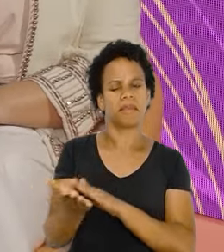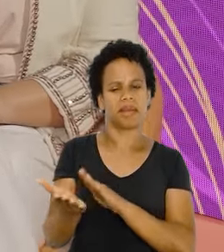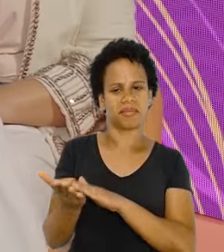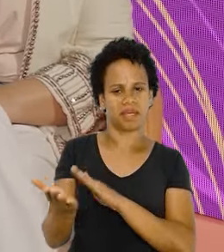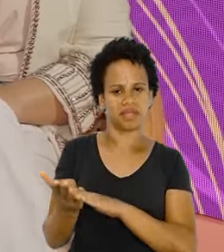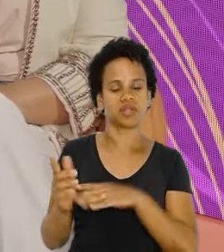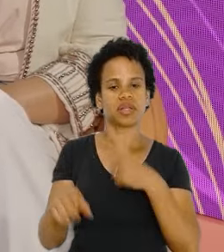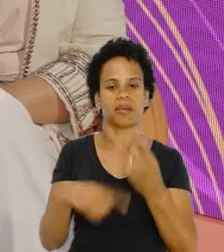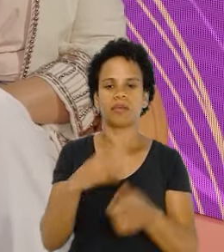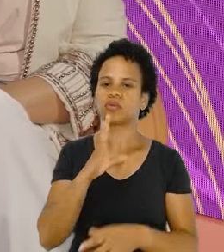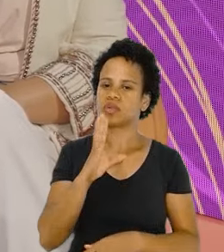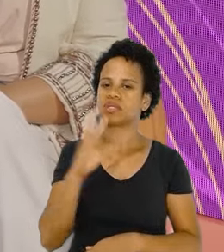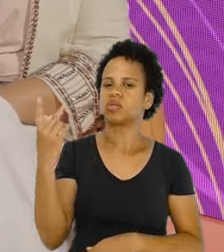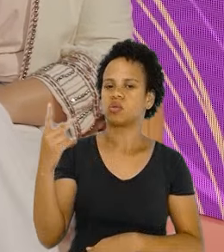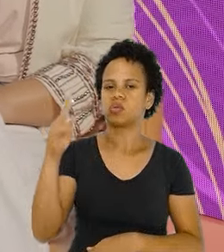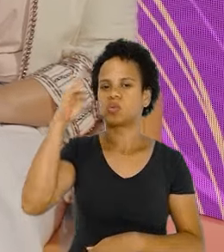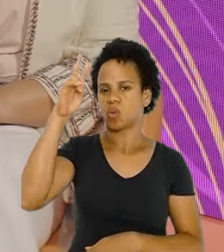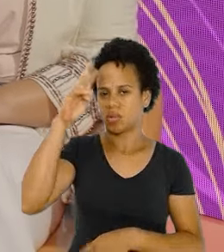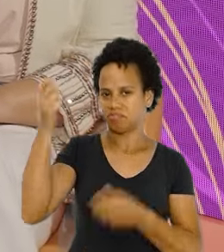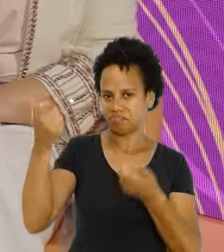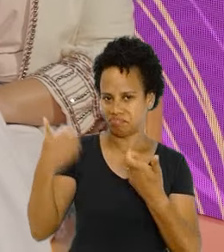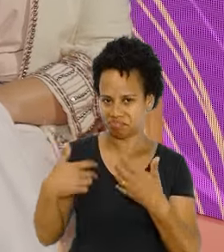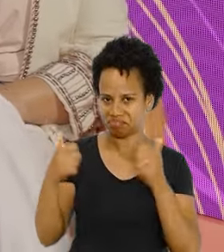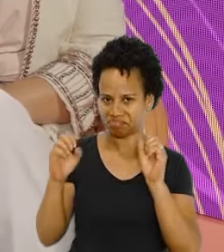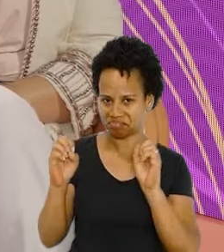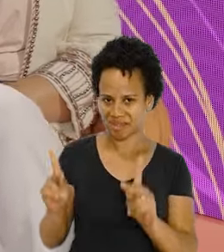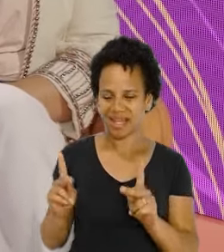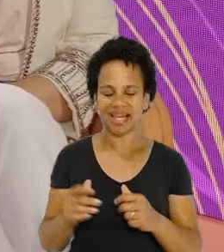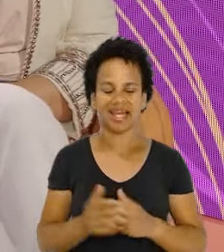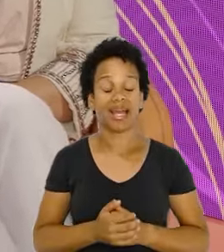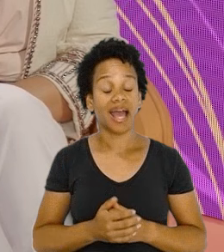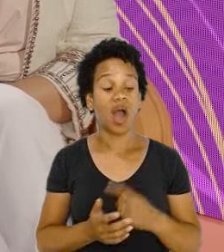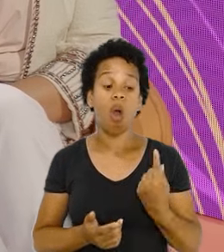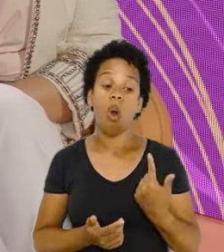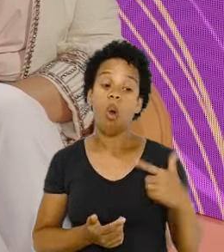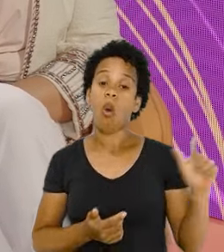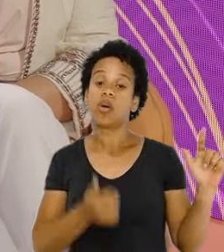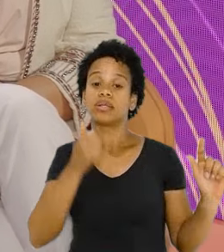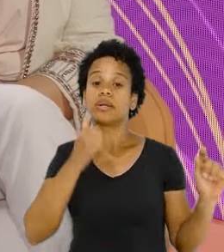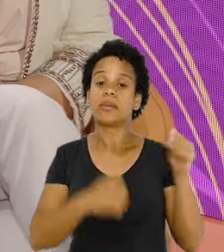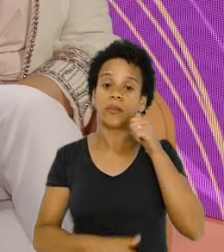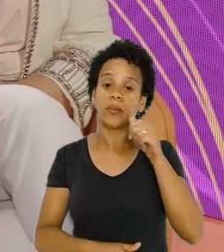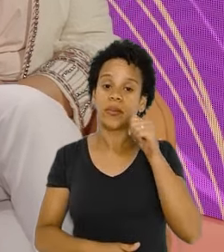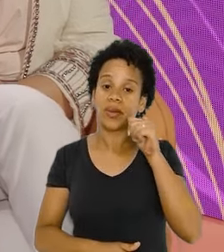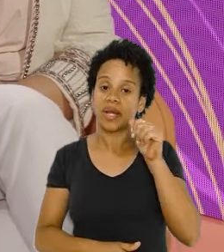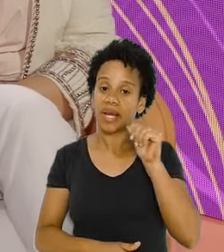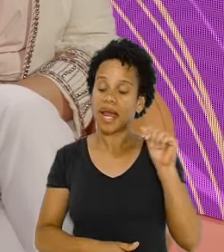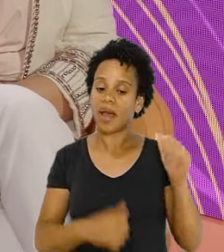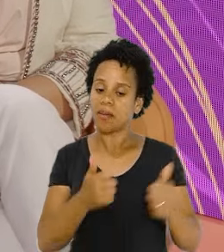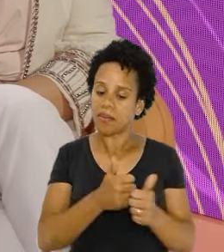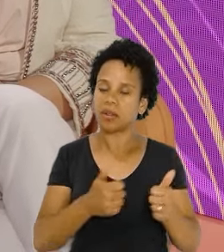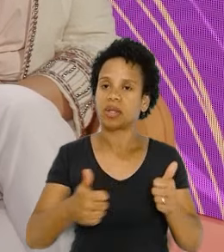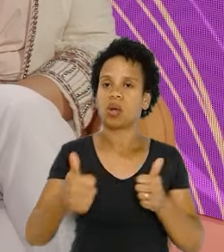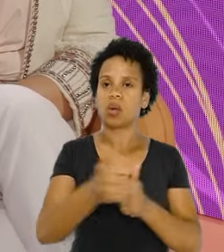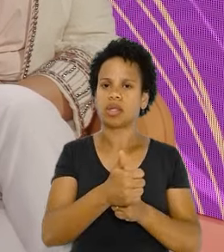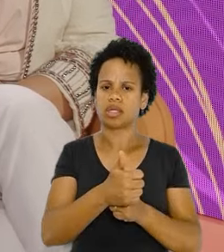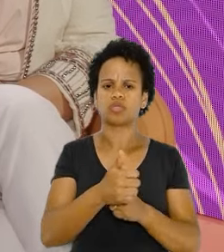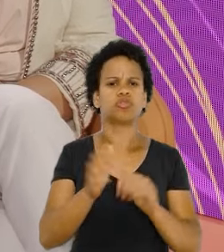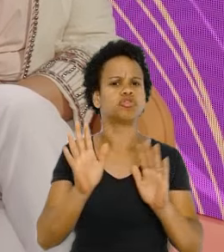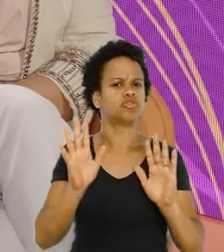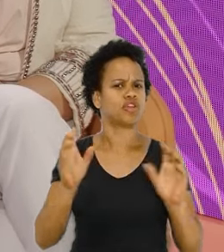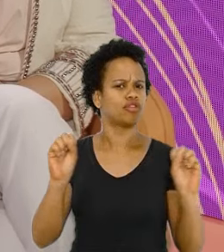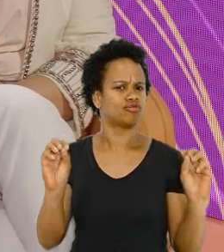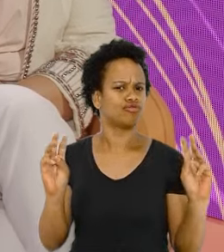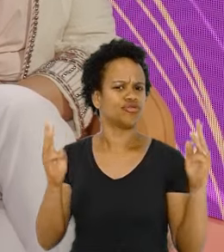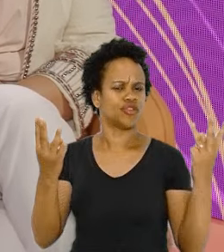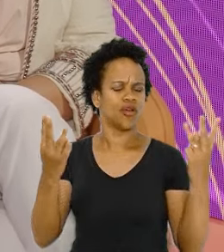gente vai conhecer um pouquinho a sua história aqui viu Obrigado e a outra mulher protagonista que veio aqui da show que já deu show na